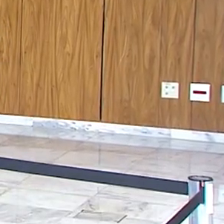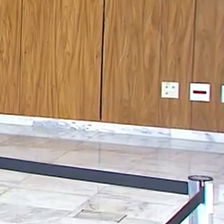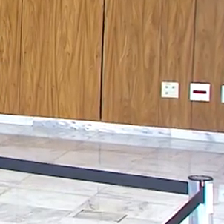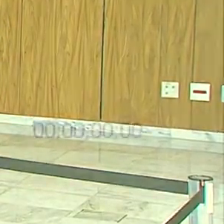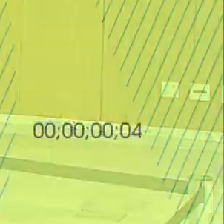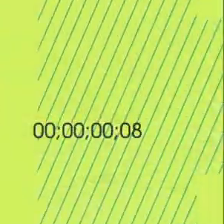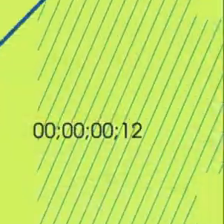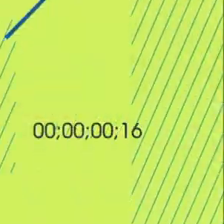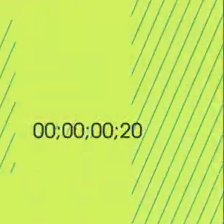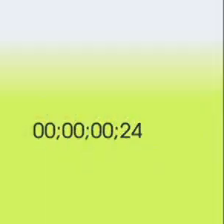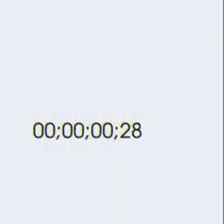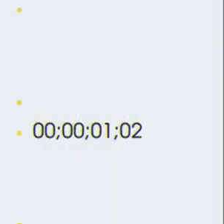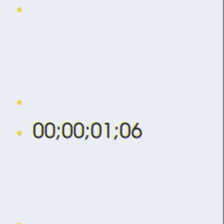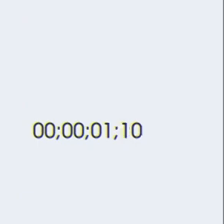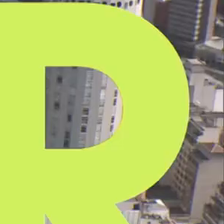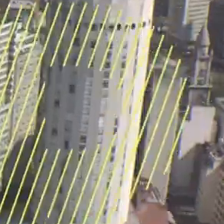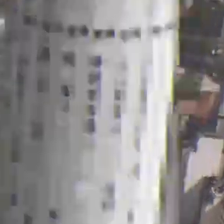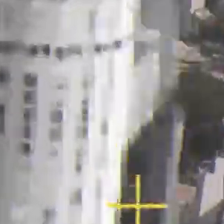bom